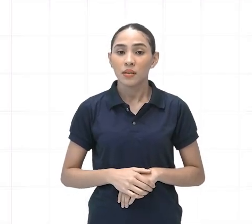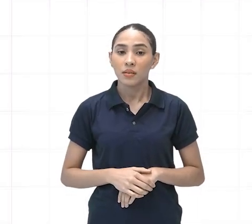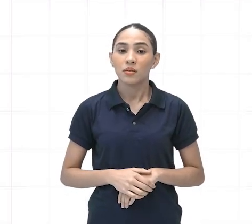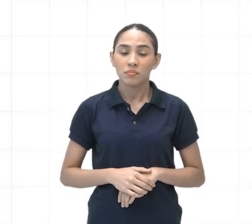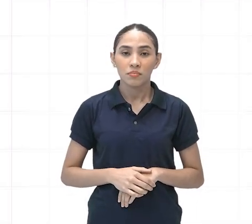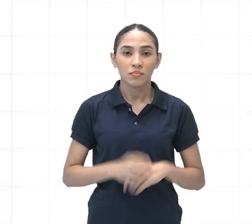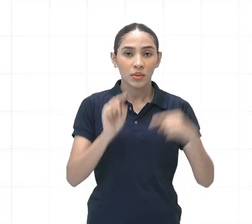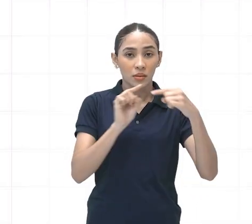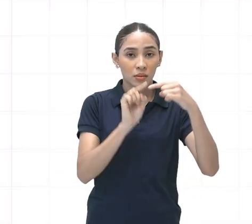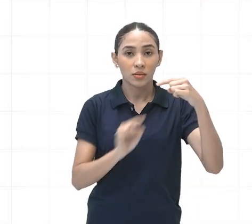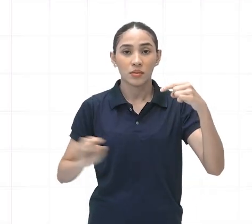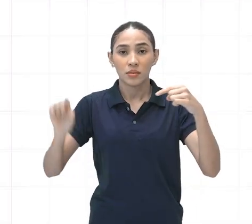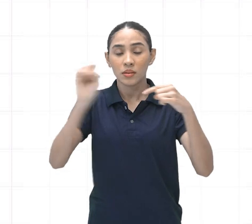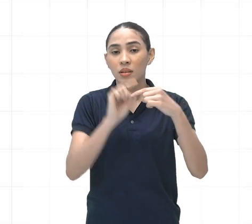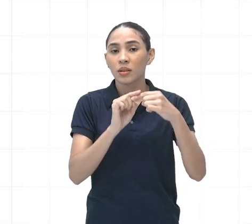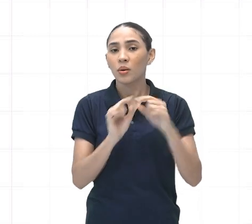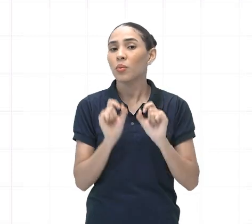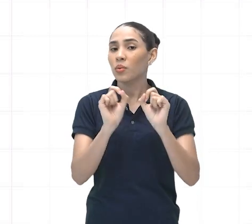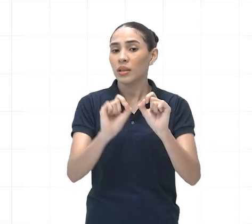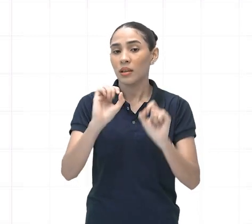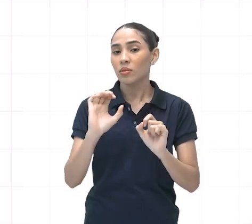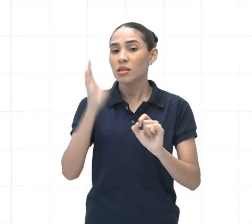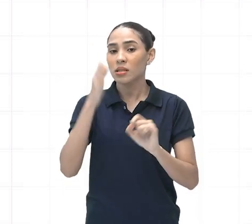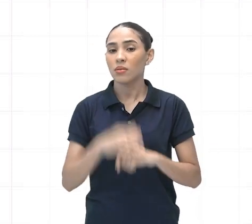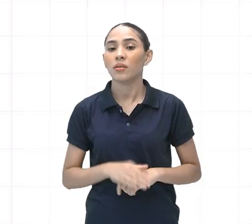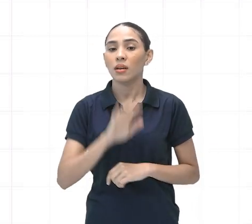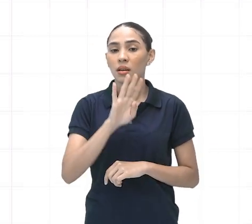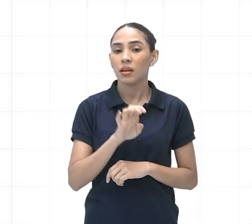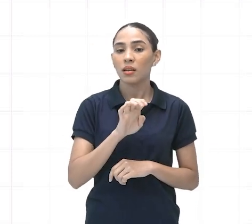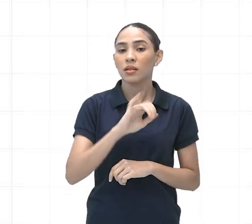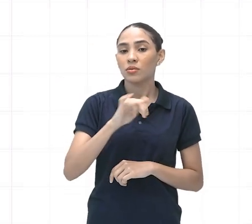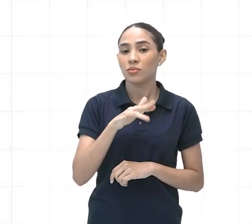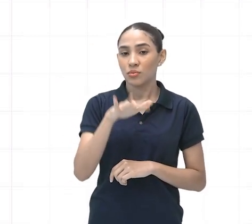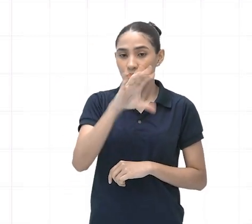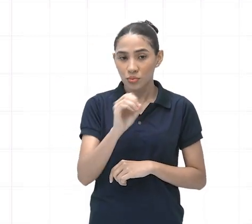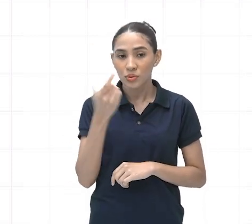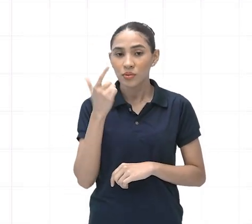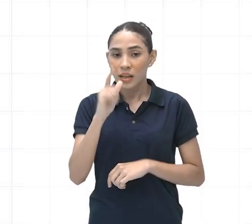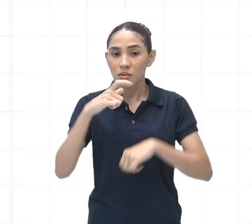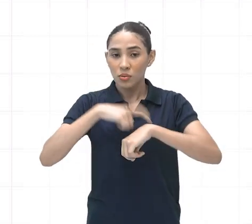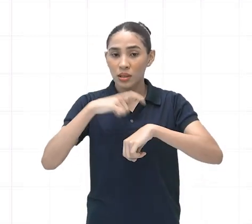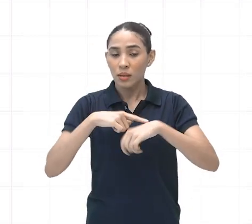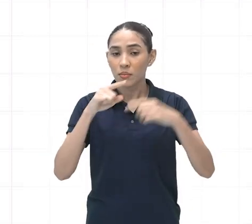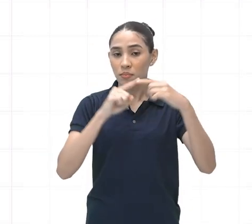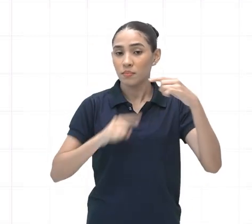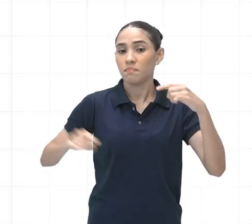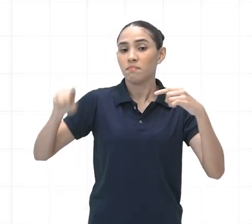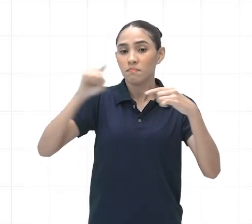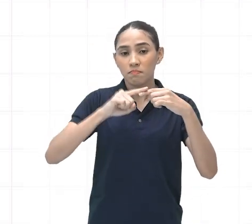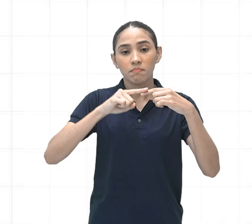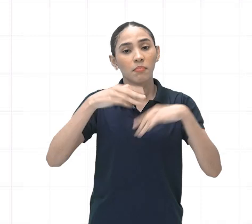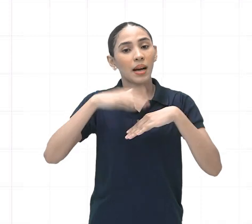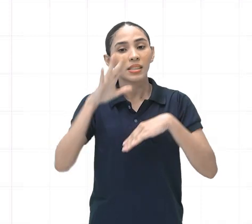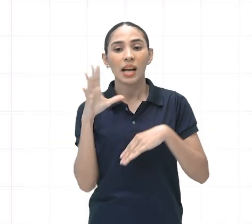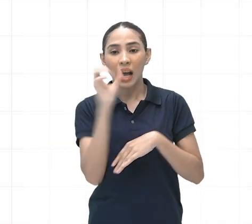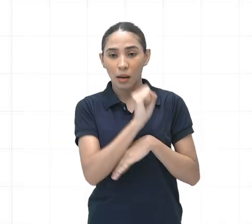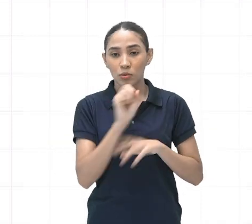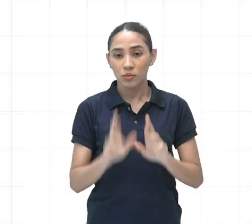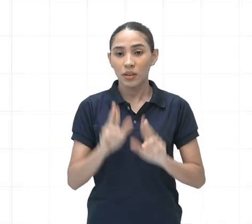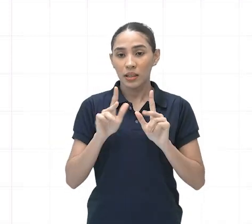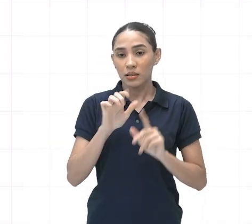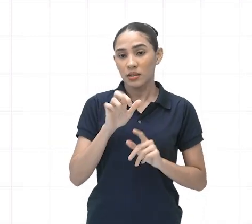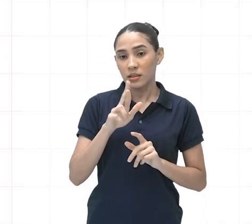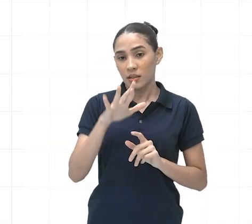percorreram a mesma distância, o que aconteceu, para que Júlio tivesse o tempo de volta maior do que o